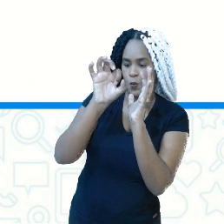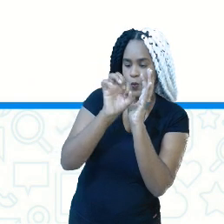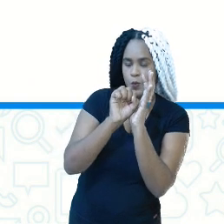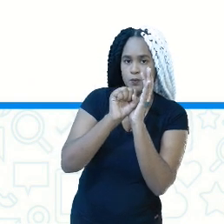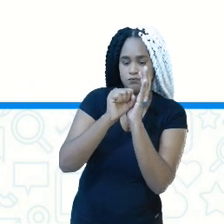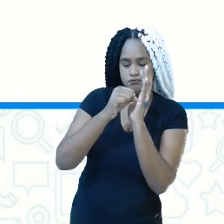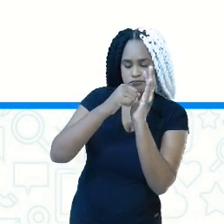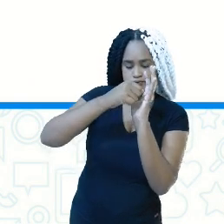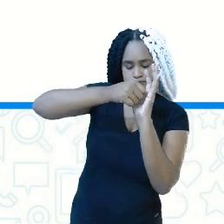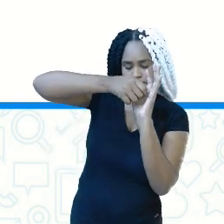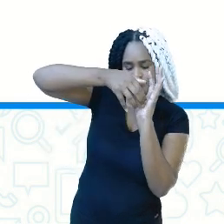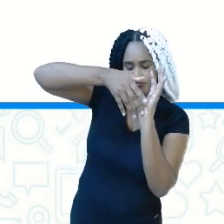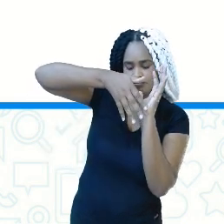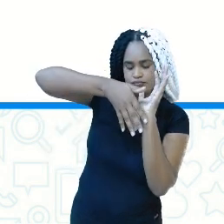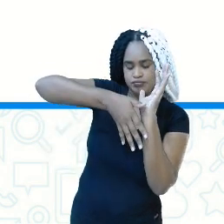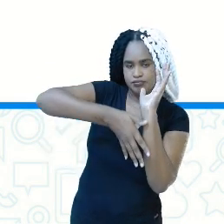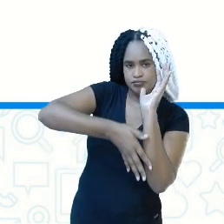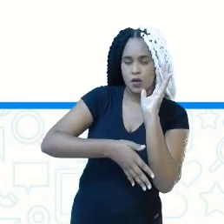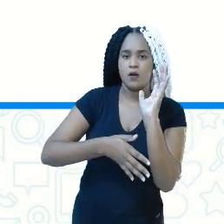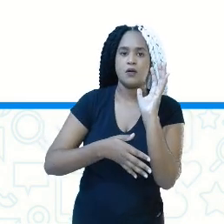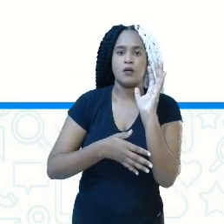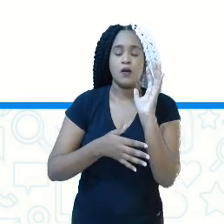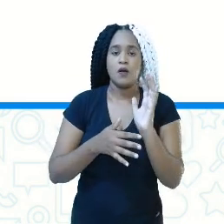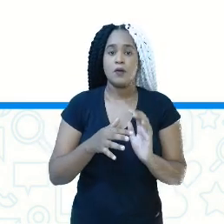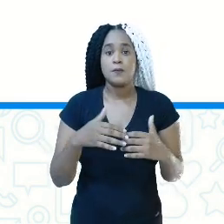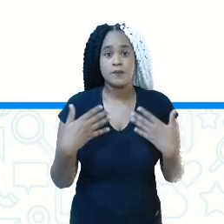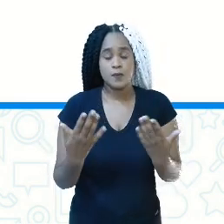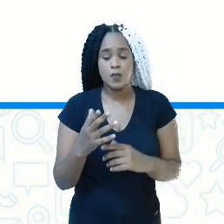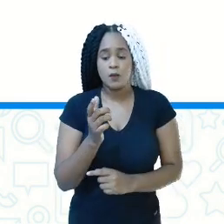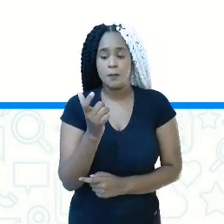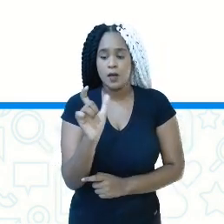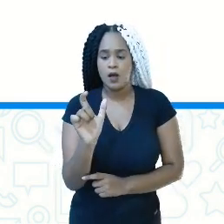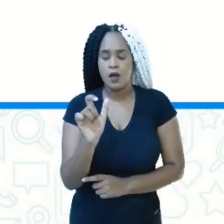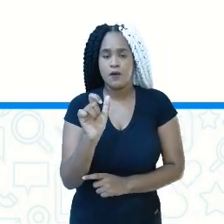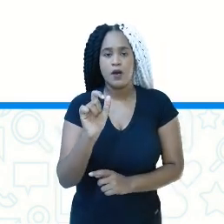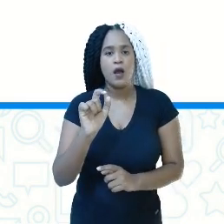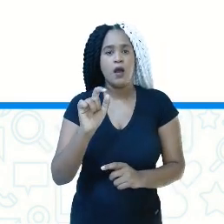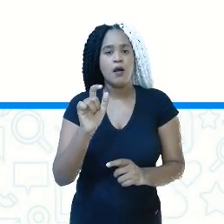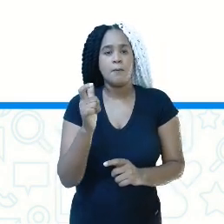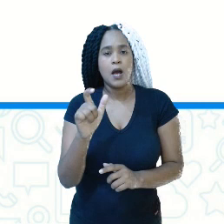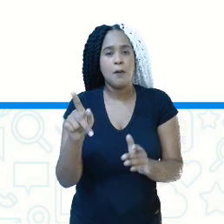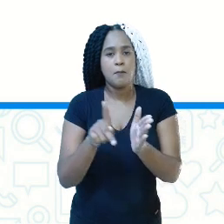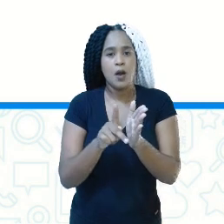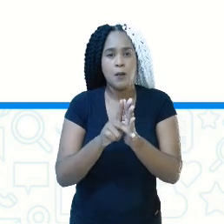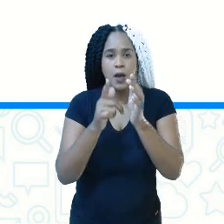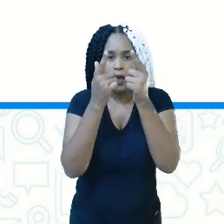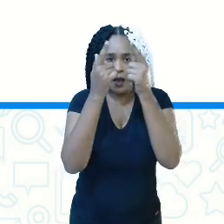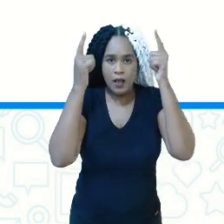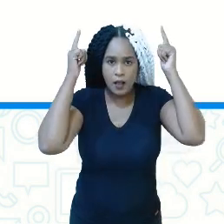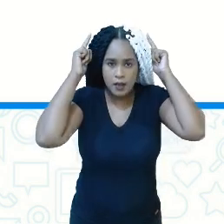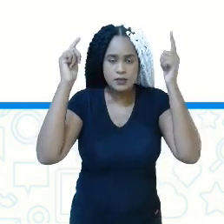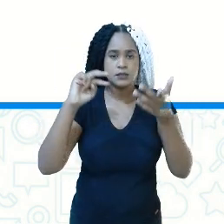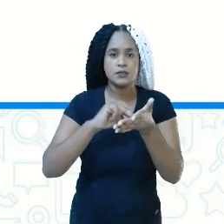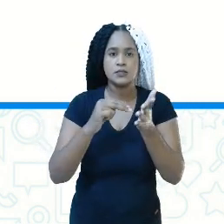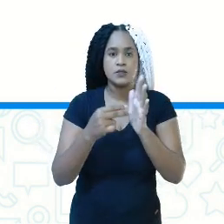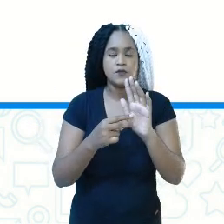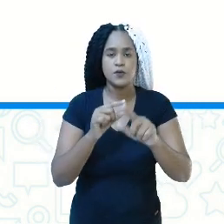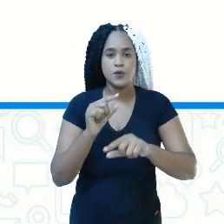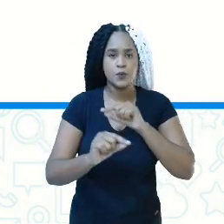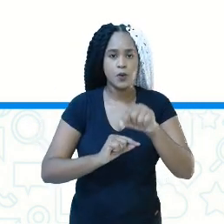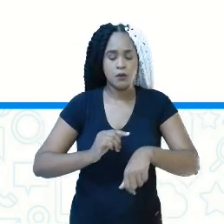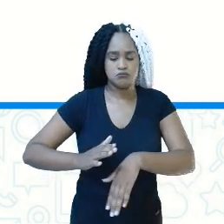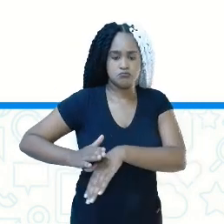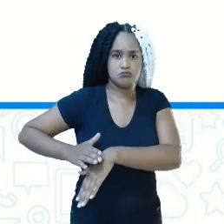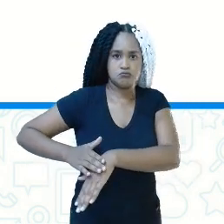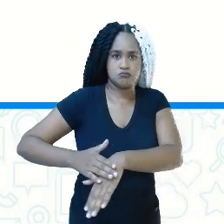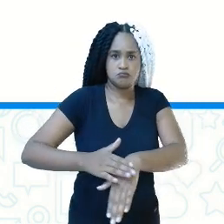como origem o grego, em que auto significa si próprio, si mesmo, e trófos é a palavra usada no